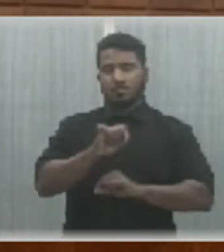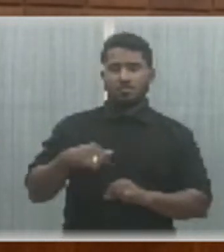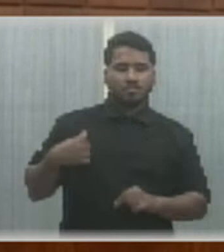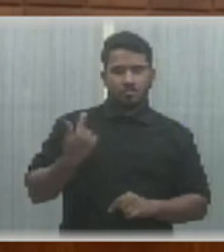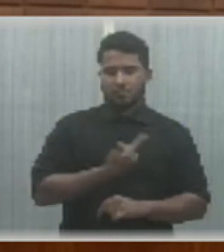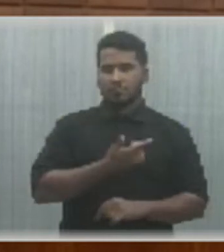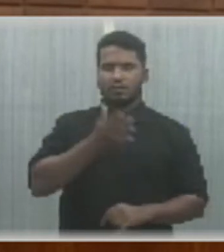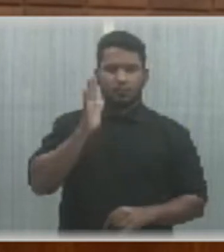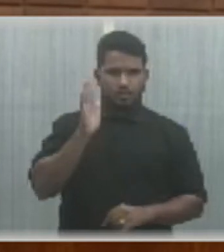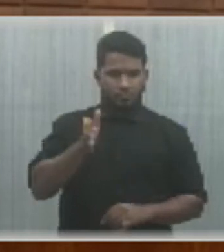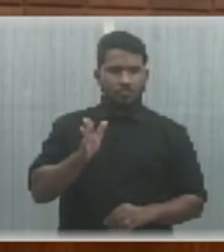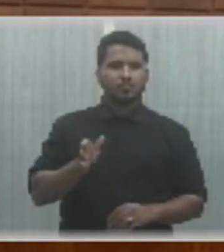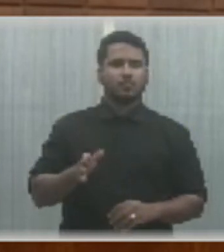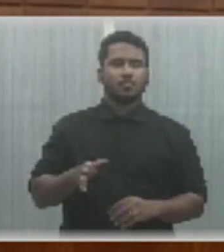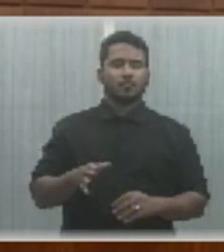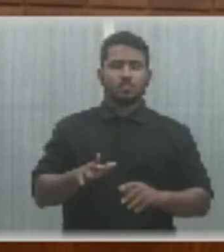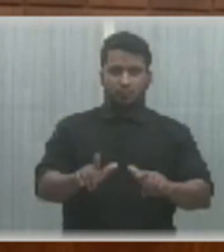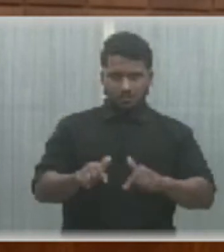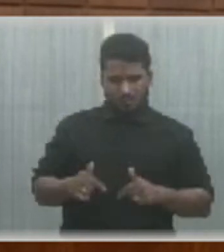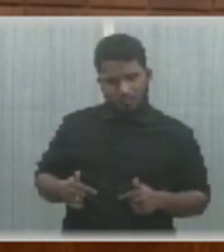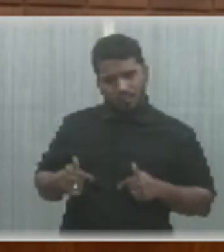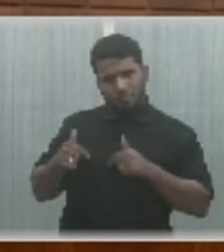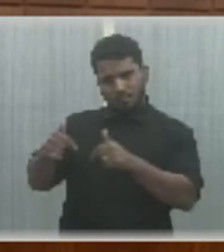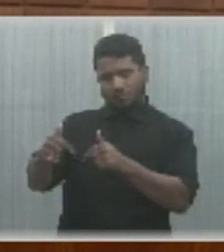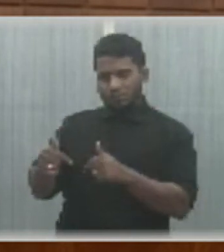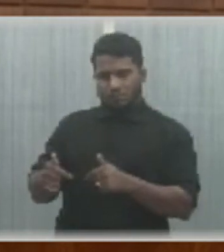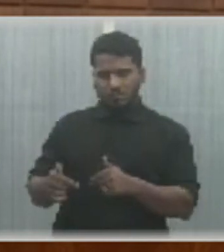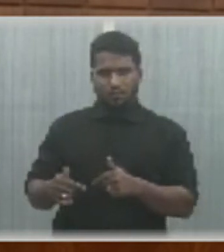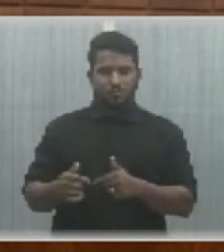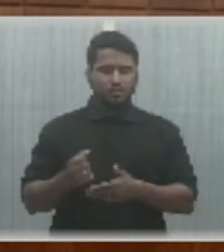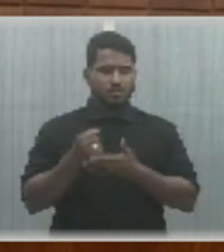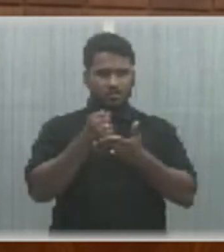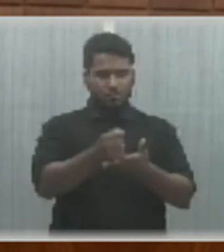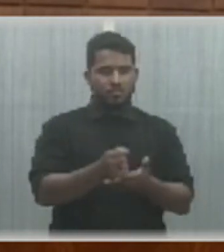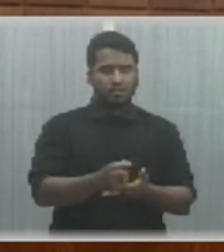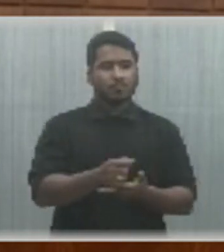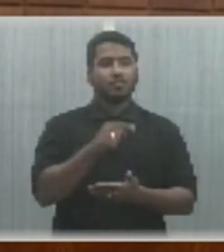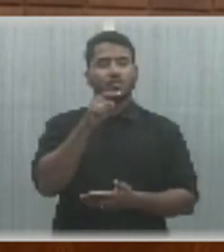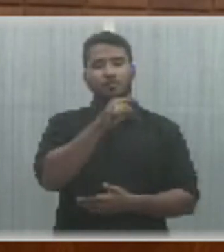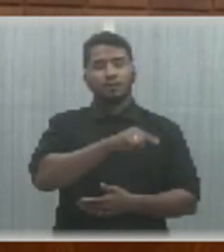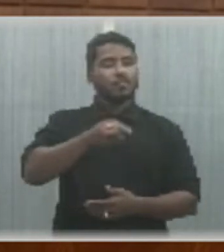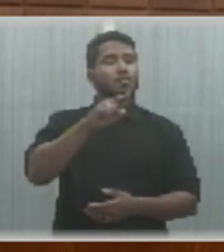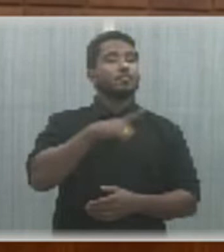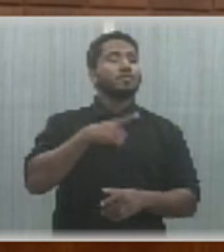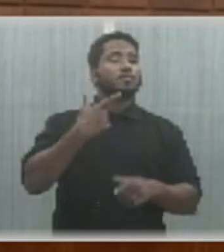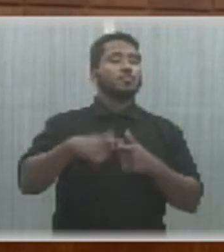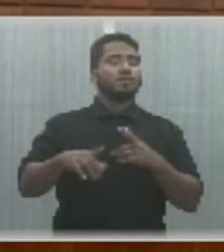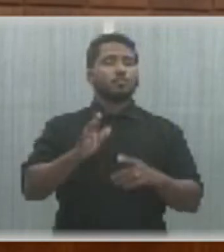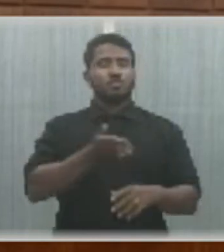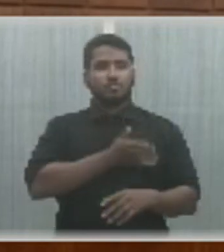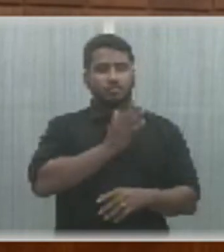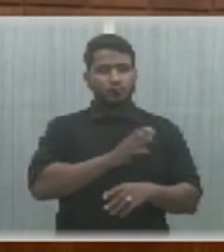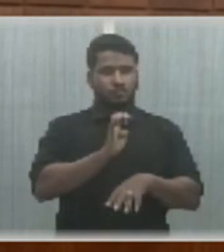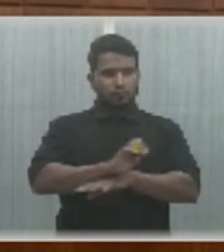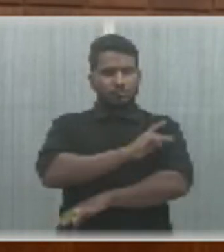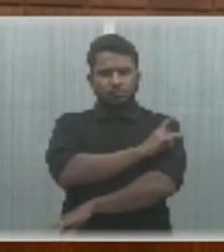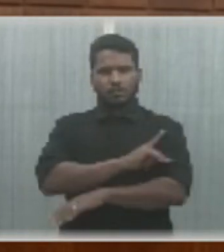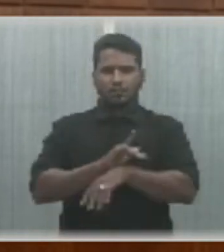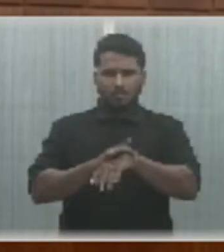já estamos encampando a luta dos pacientes que tem cardiopatia congênita no estado do